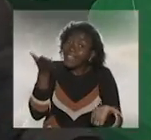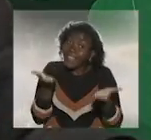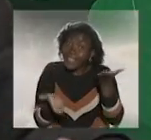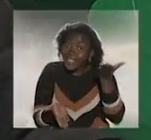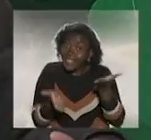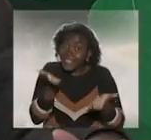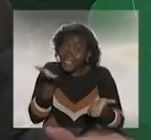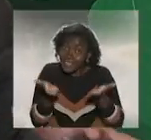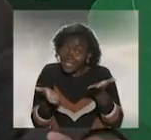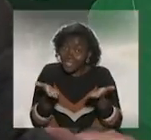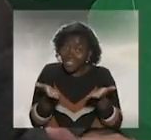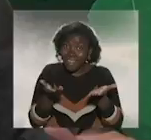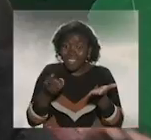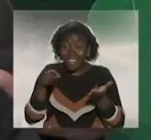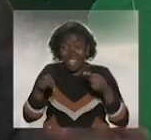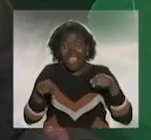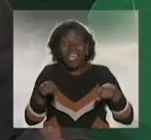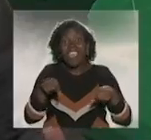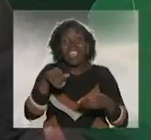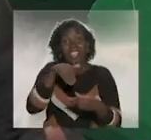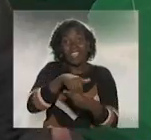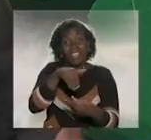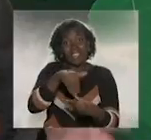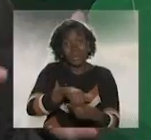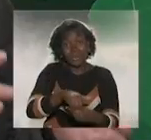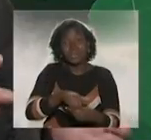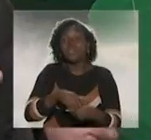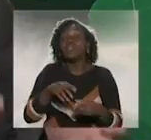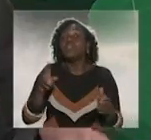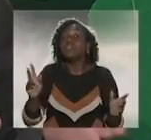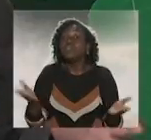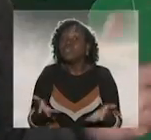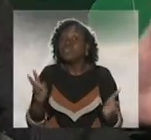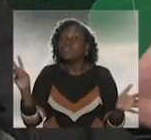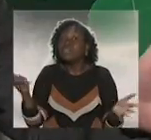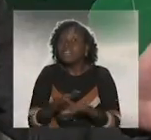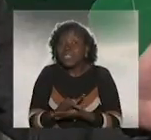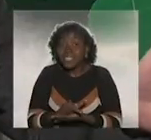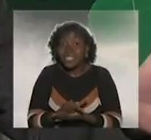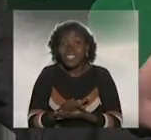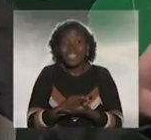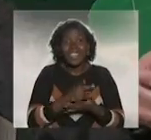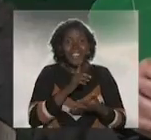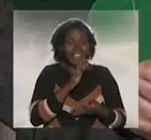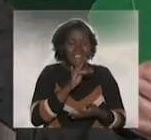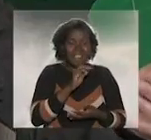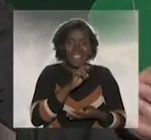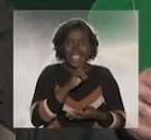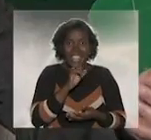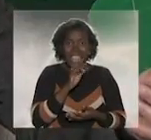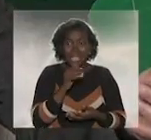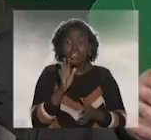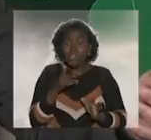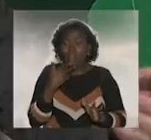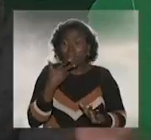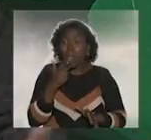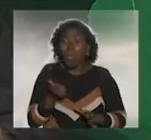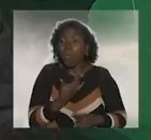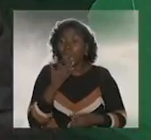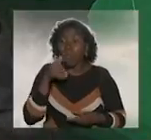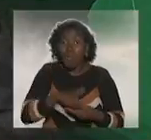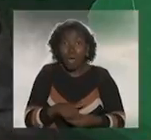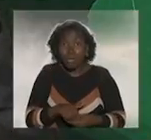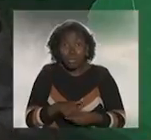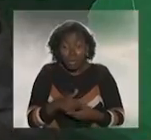equilibrar de maneira na área eleitoral. O que ocorre hoje é que as federações, você já disse o número de votos,